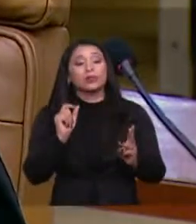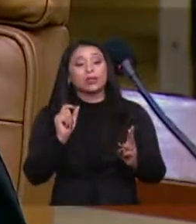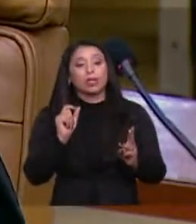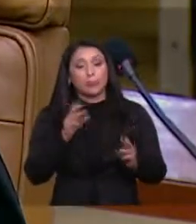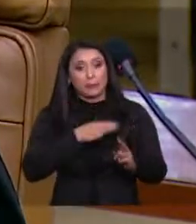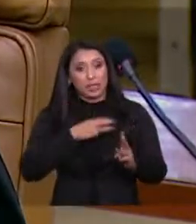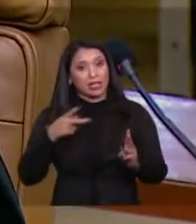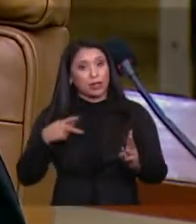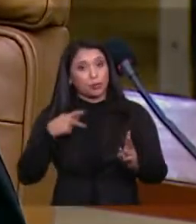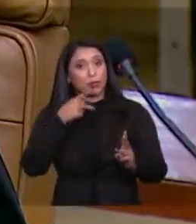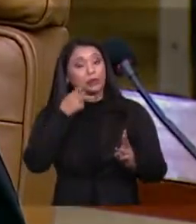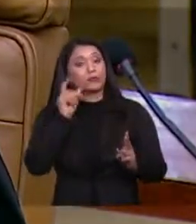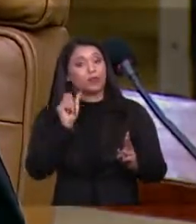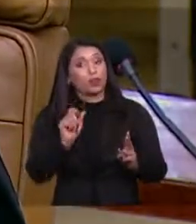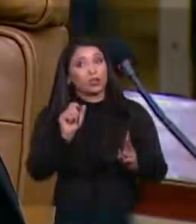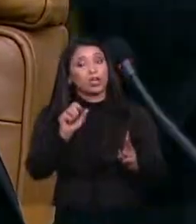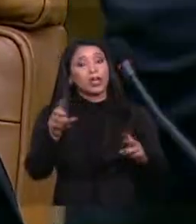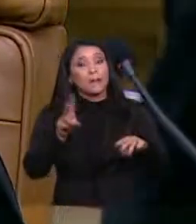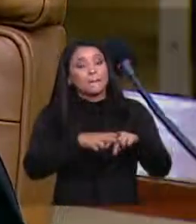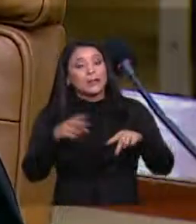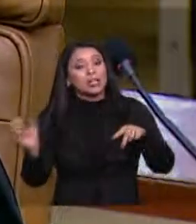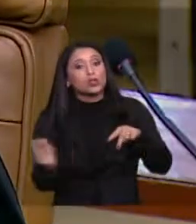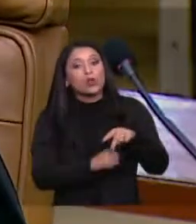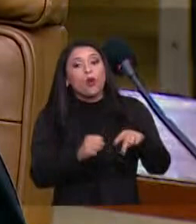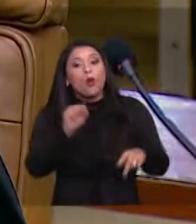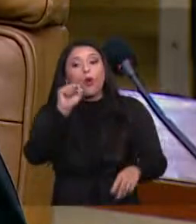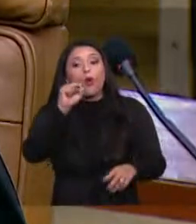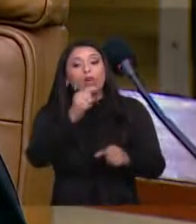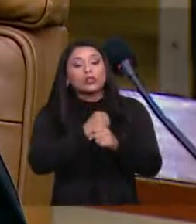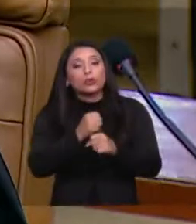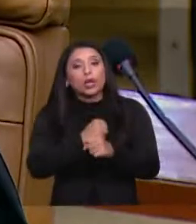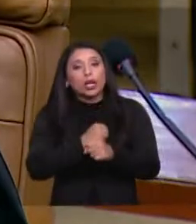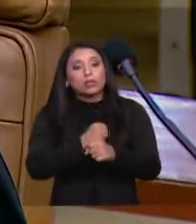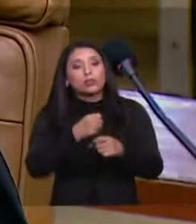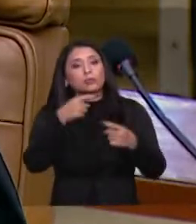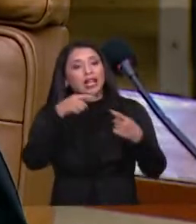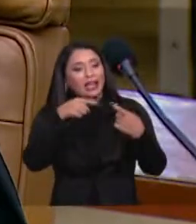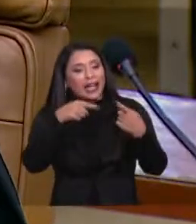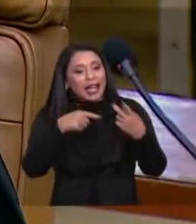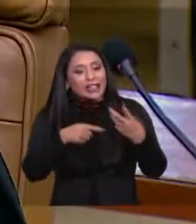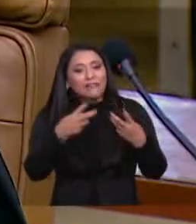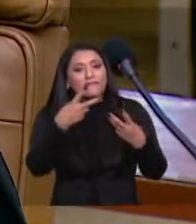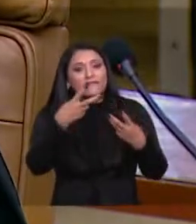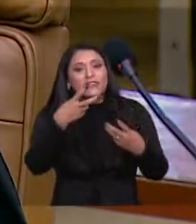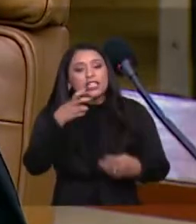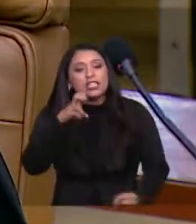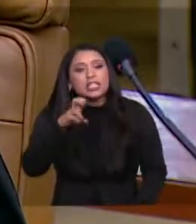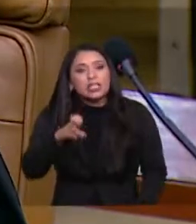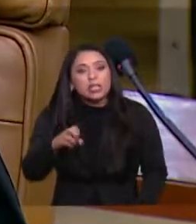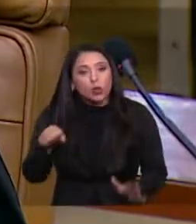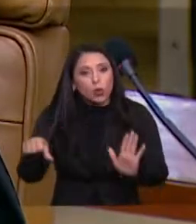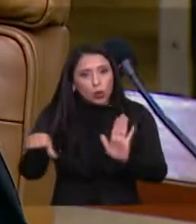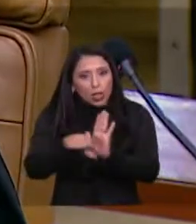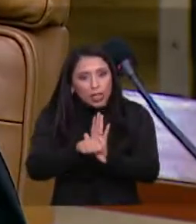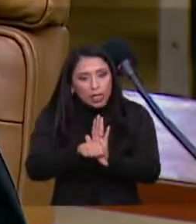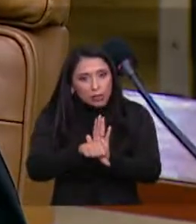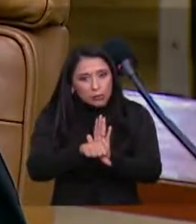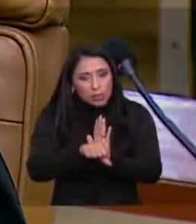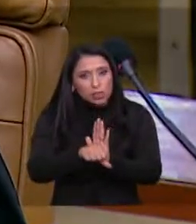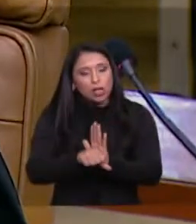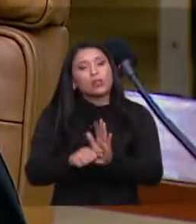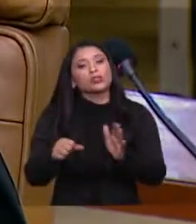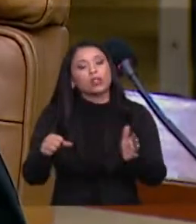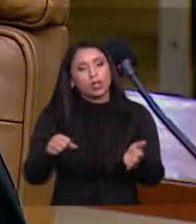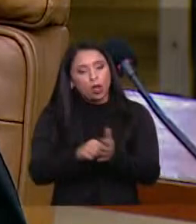pelo Ministério Público arrependimento de oito anos para cada um dos 25 crimes de corrupção passiva além